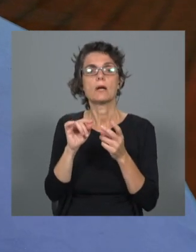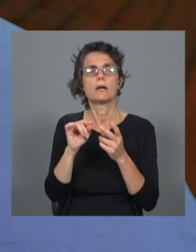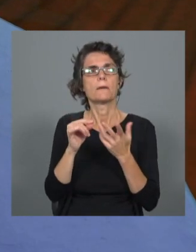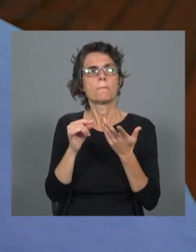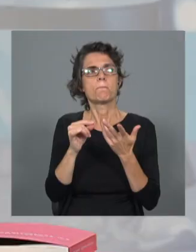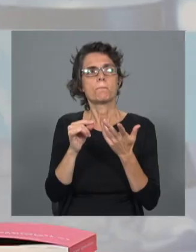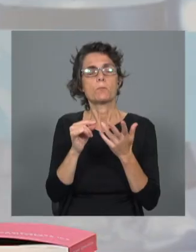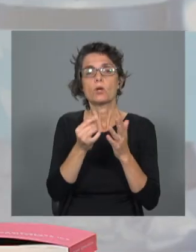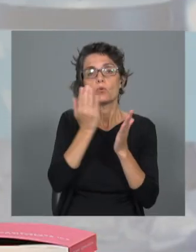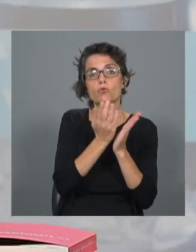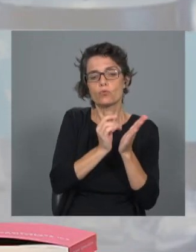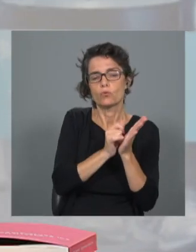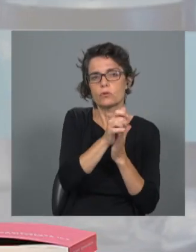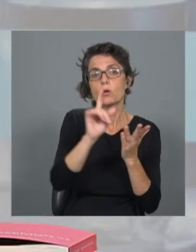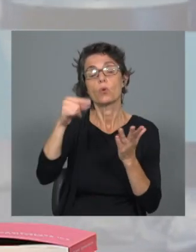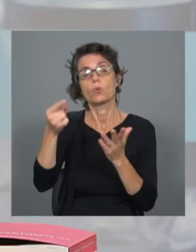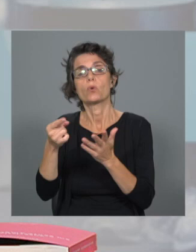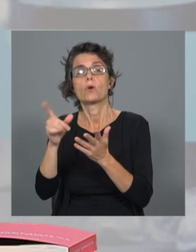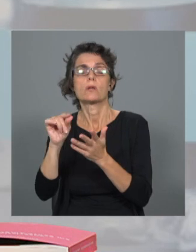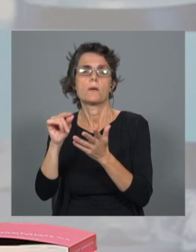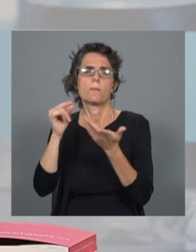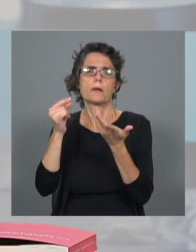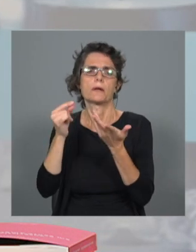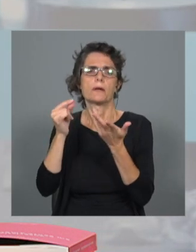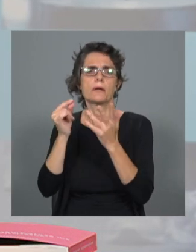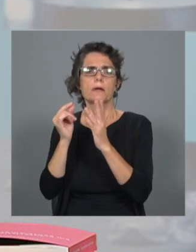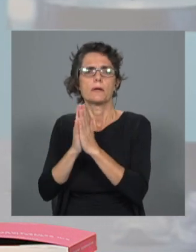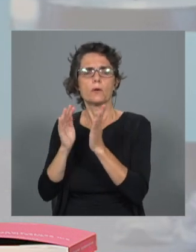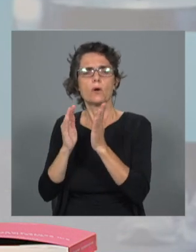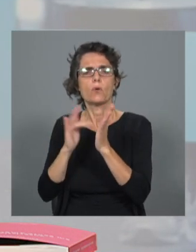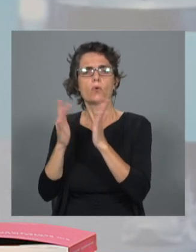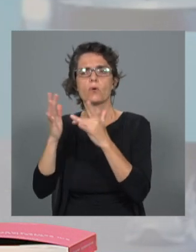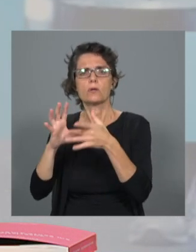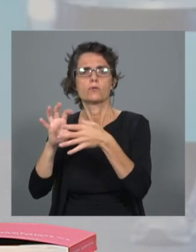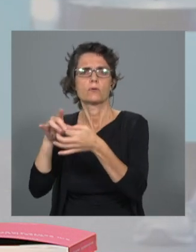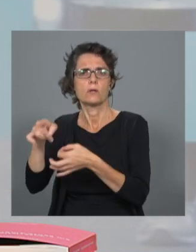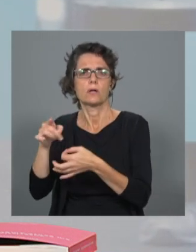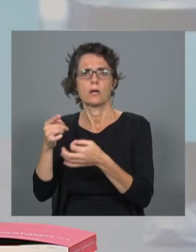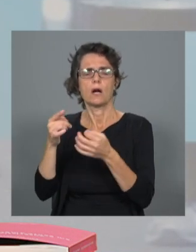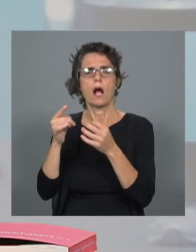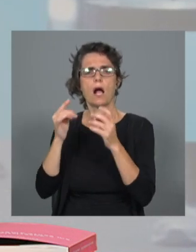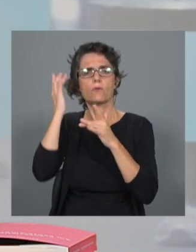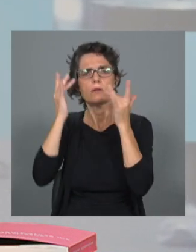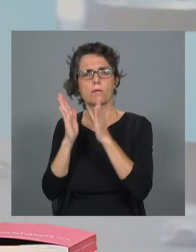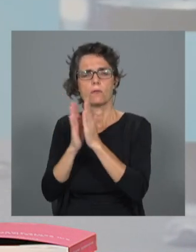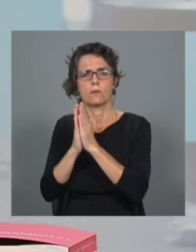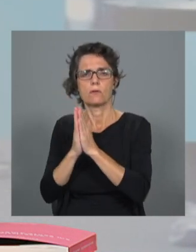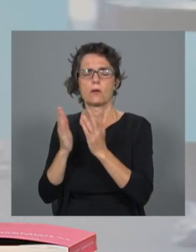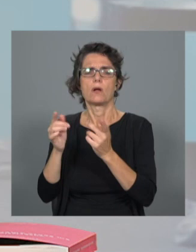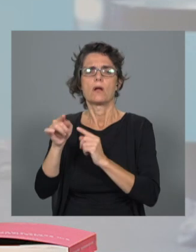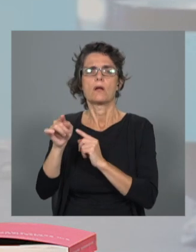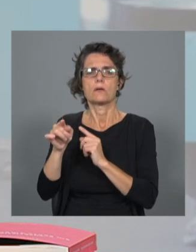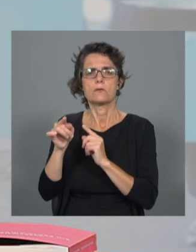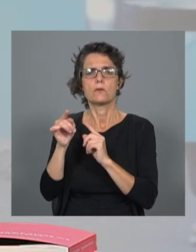teológica, cristologia, eclesiologia, pneumatologia, sacramentologia, que nós chamamos a teologia fundamental,